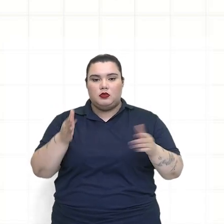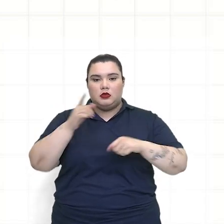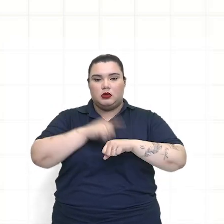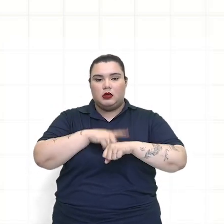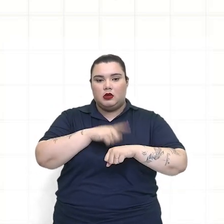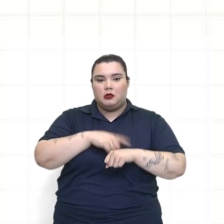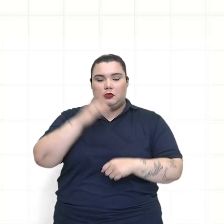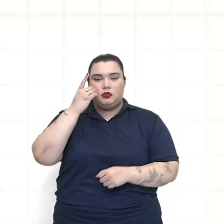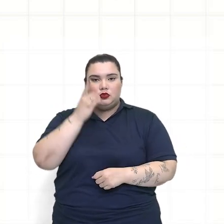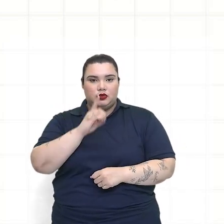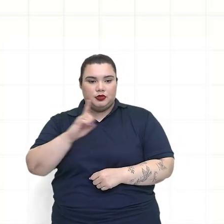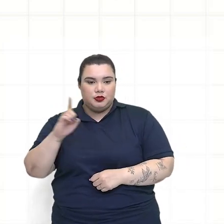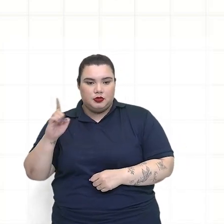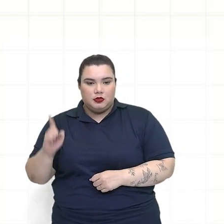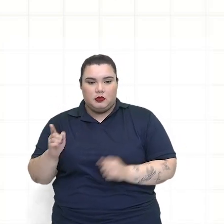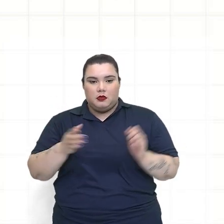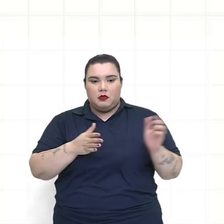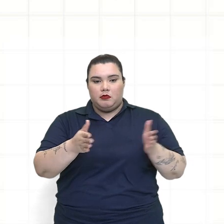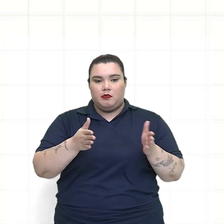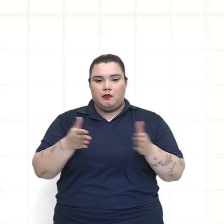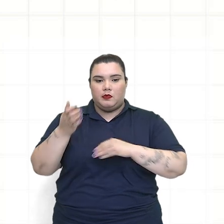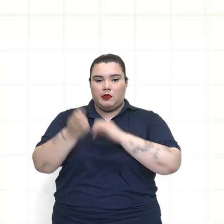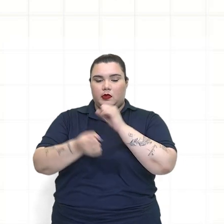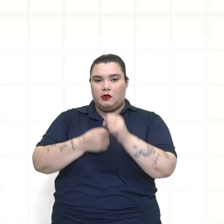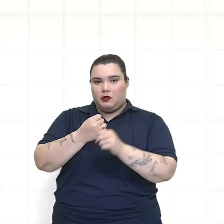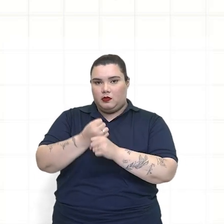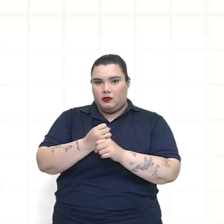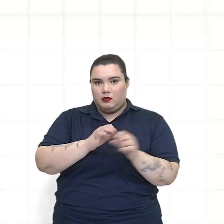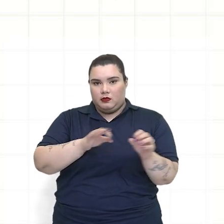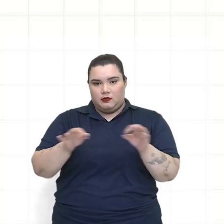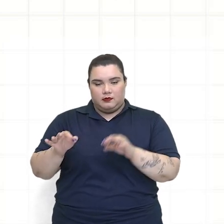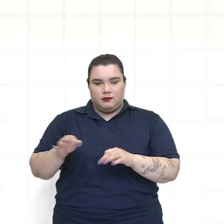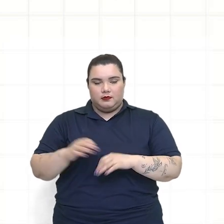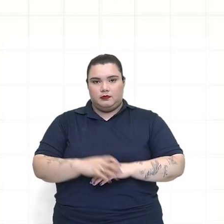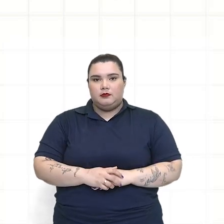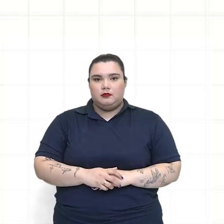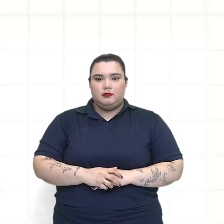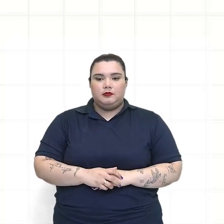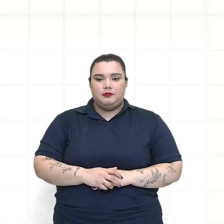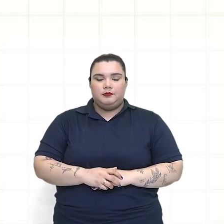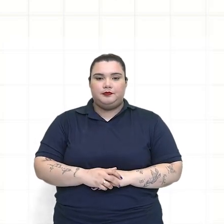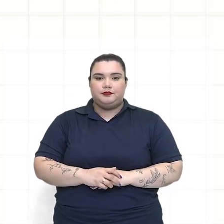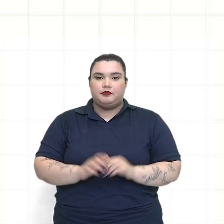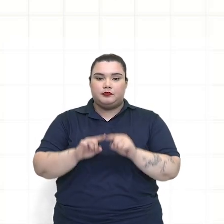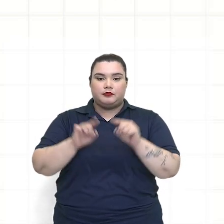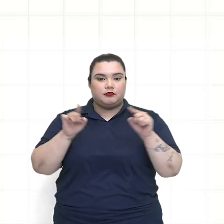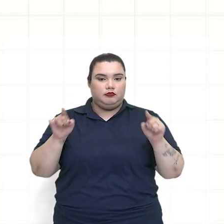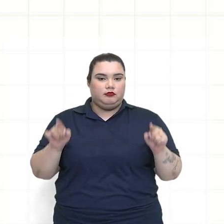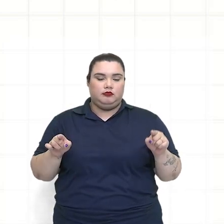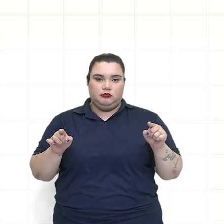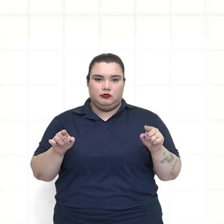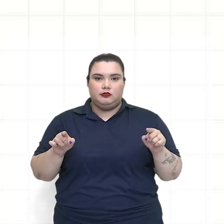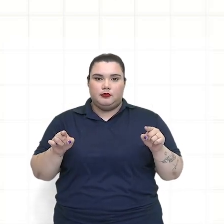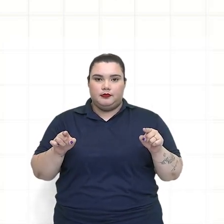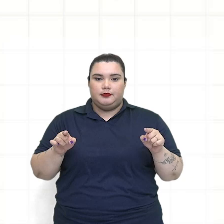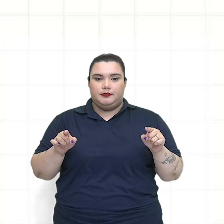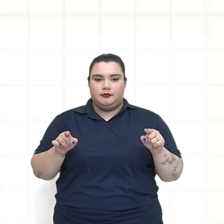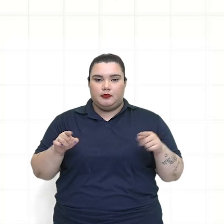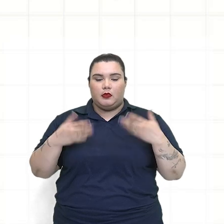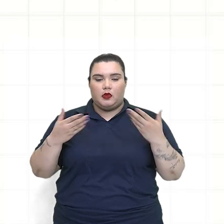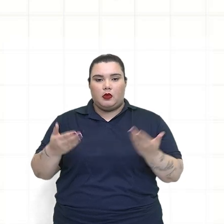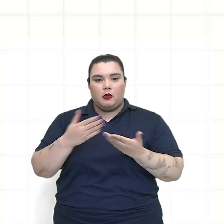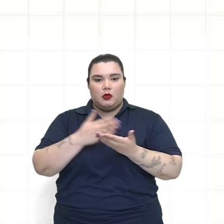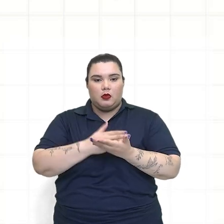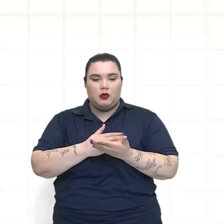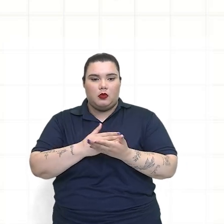dias, épocas, né, estações do ano ou coisas parecidas. No entanto, o